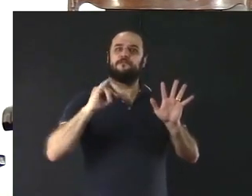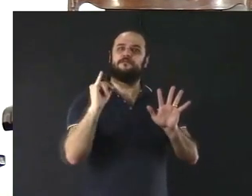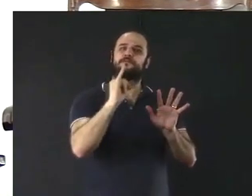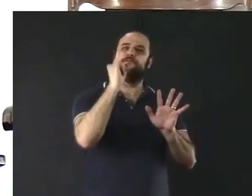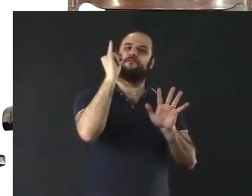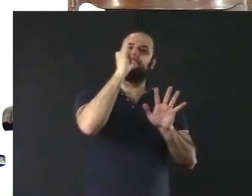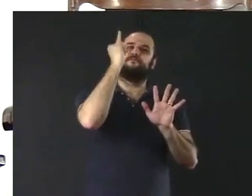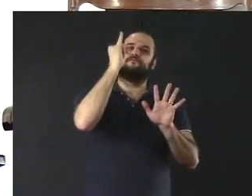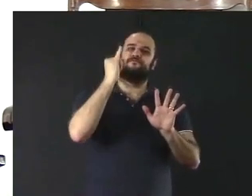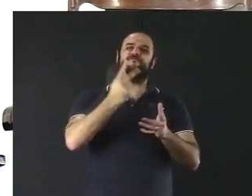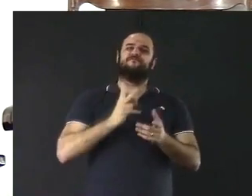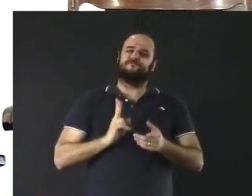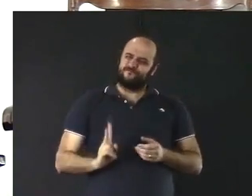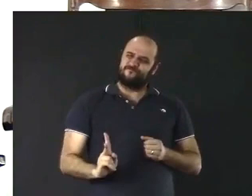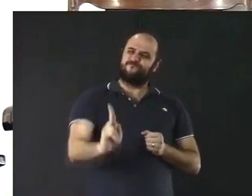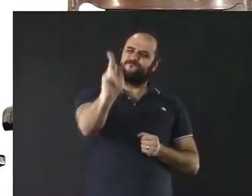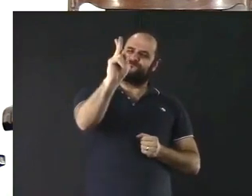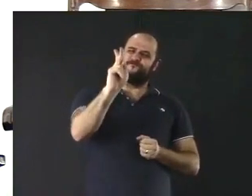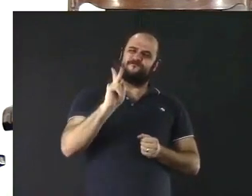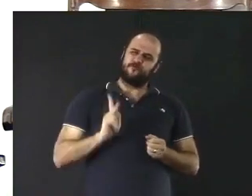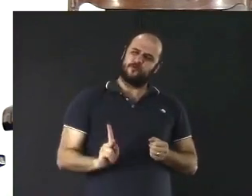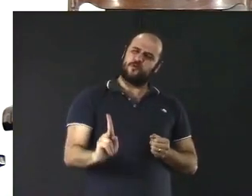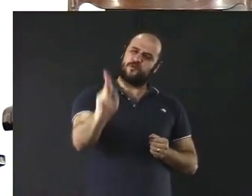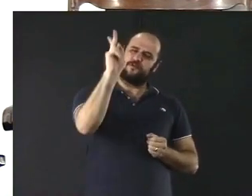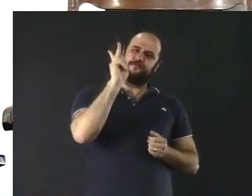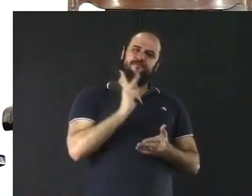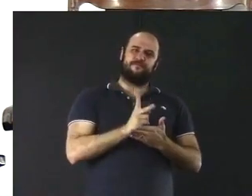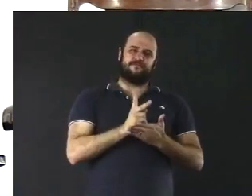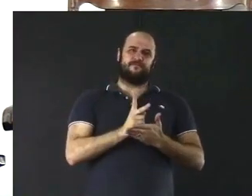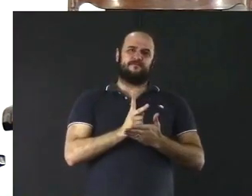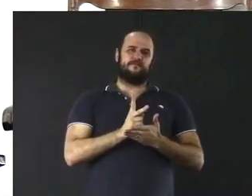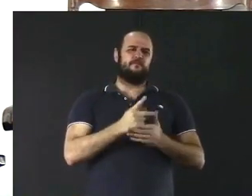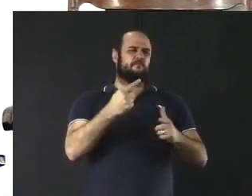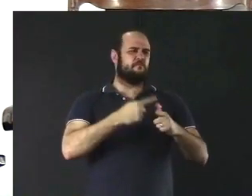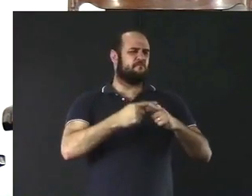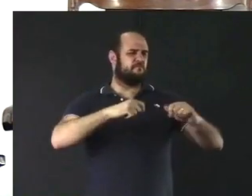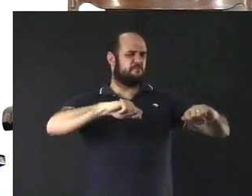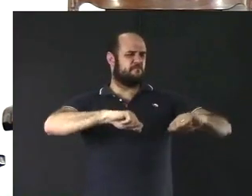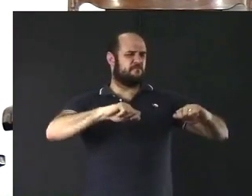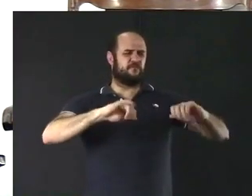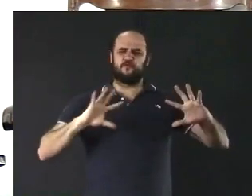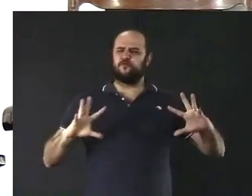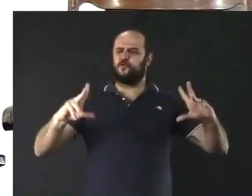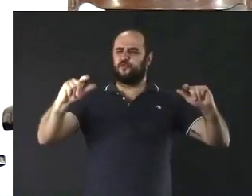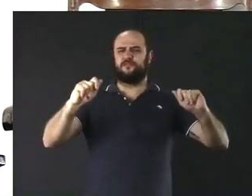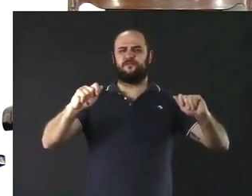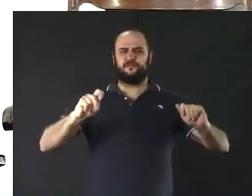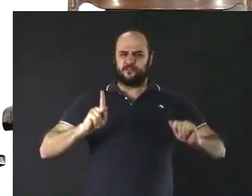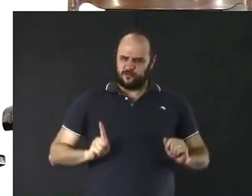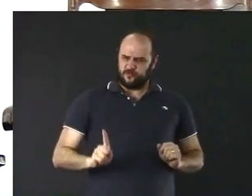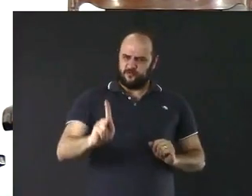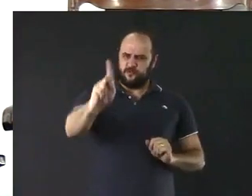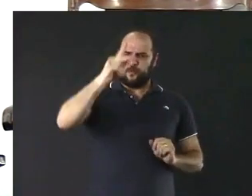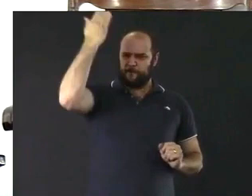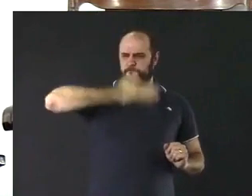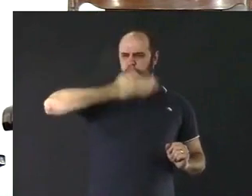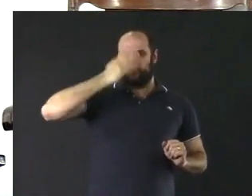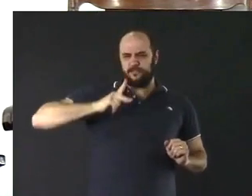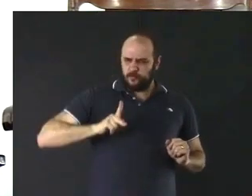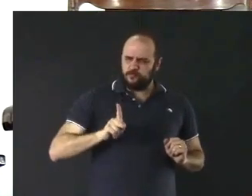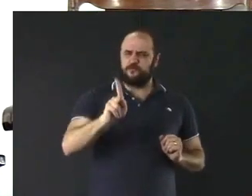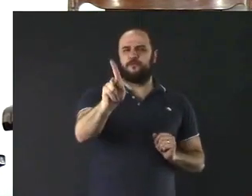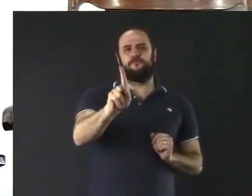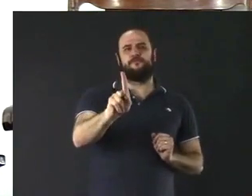de perseverarmos em meio às provações. Por quê? Porque nós temos que perseverar